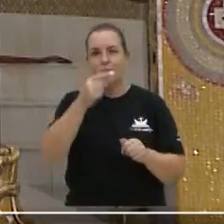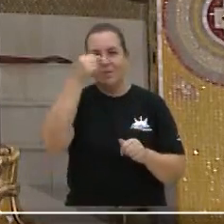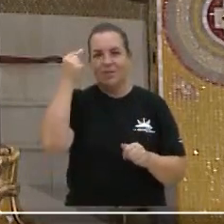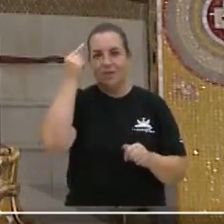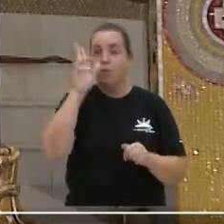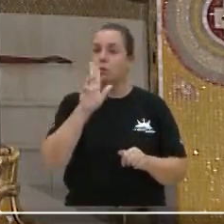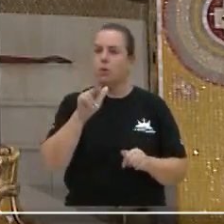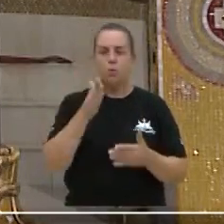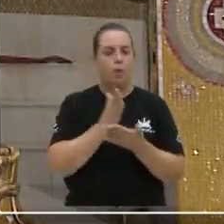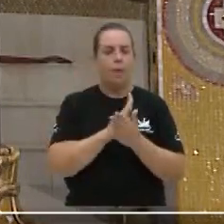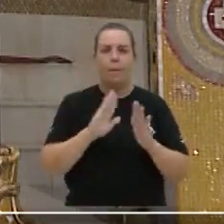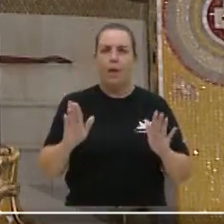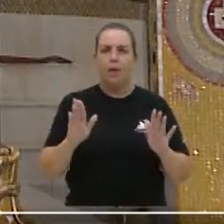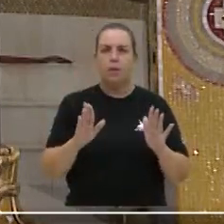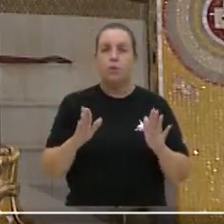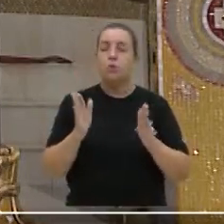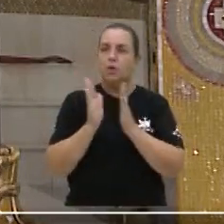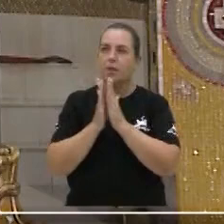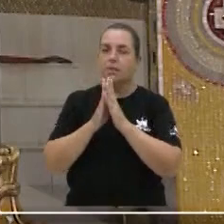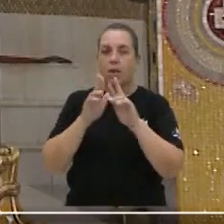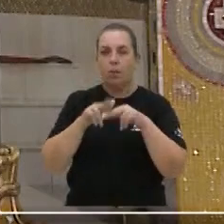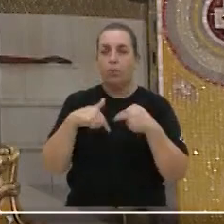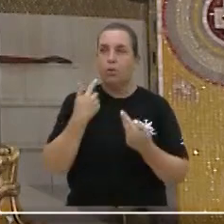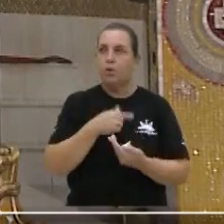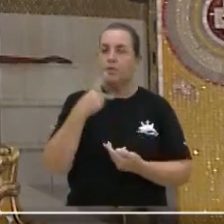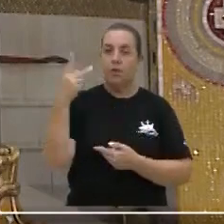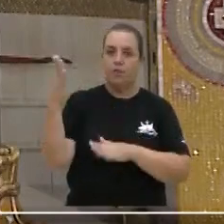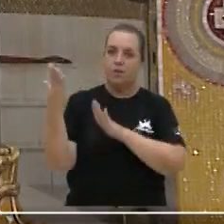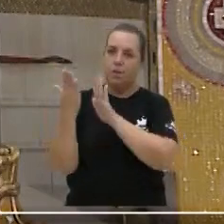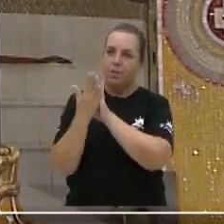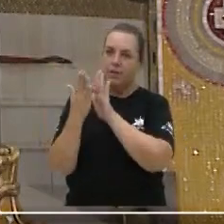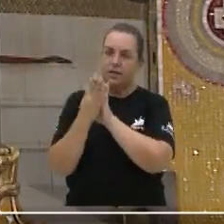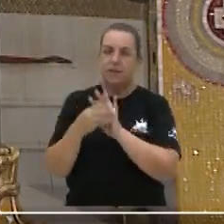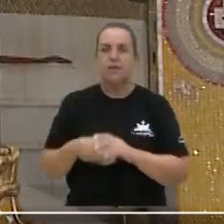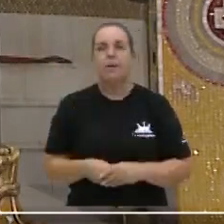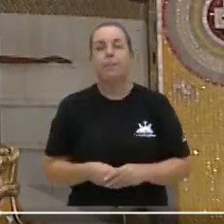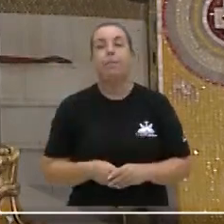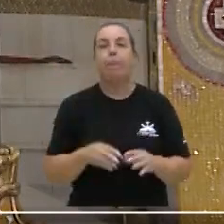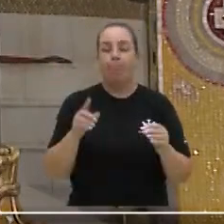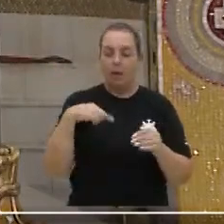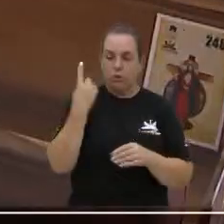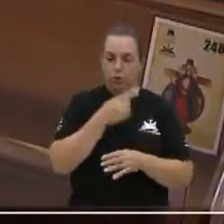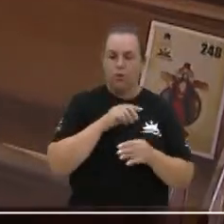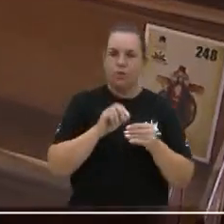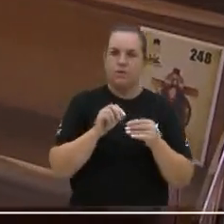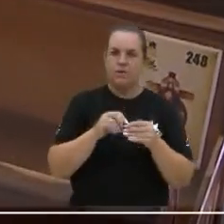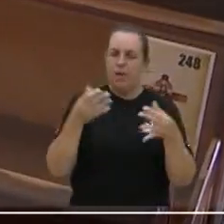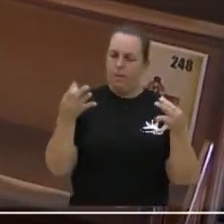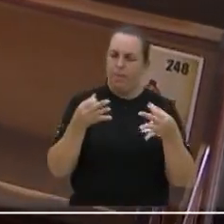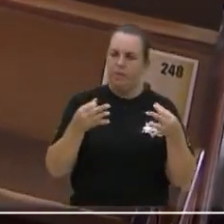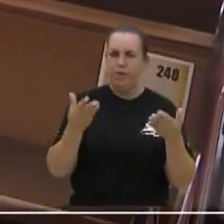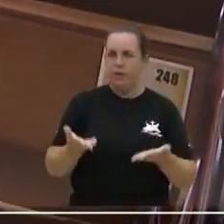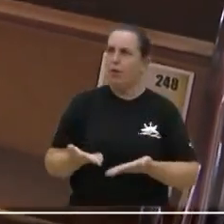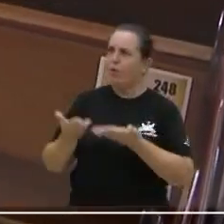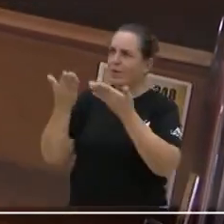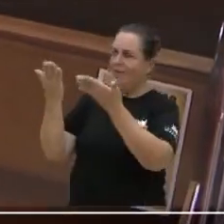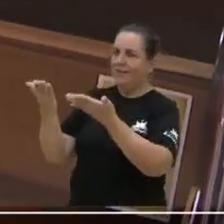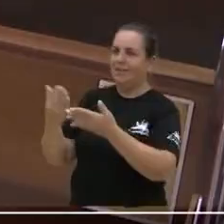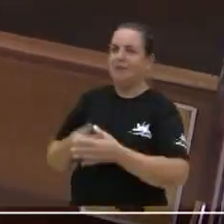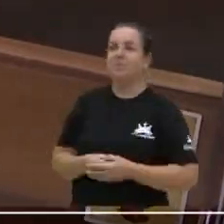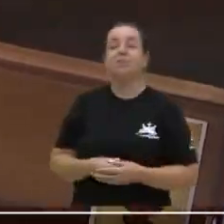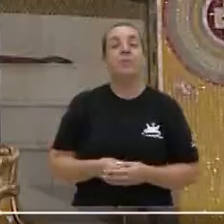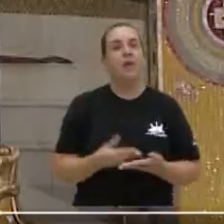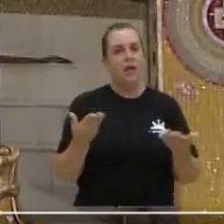santos que não cessam de interceder por nós na vossa presença. Fazei de nós uma perfeita oferenda.